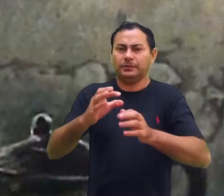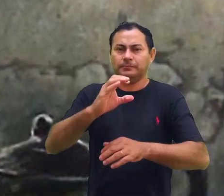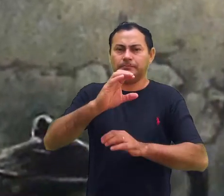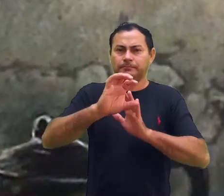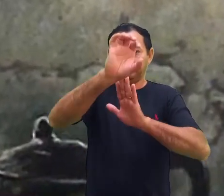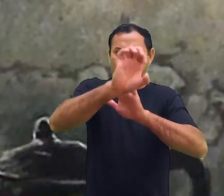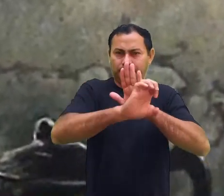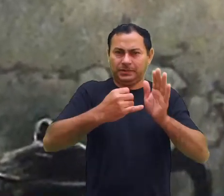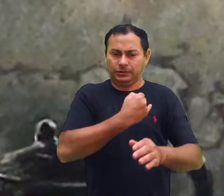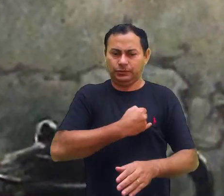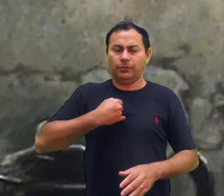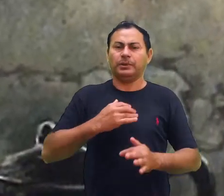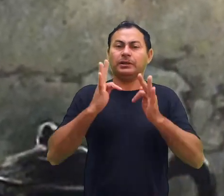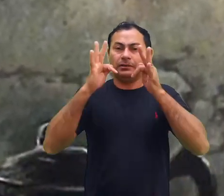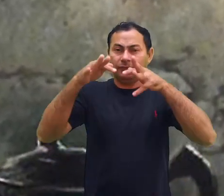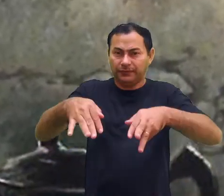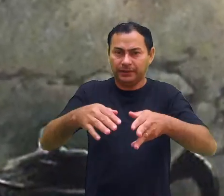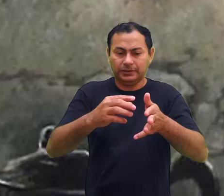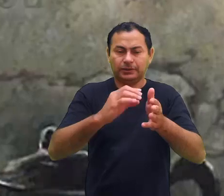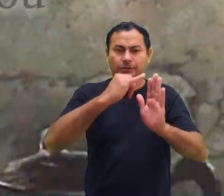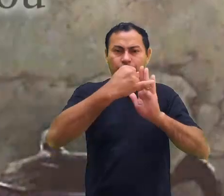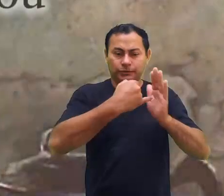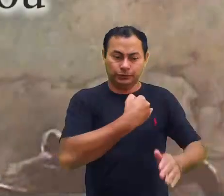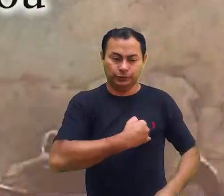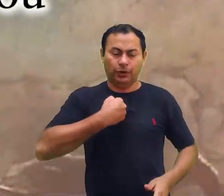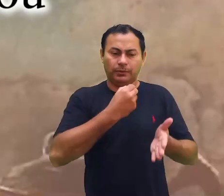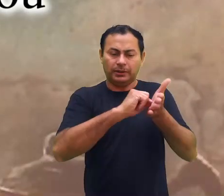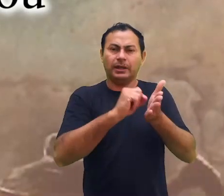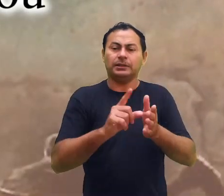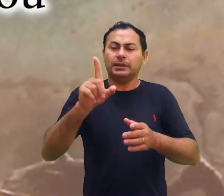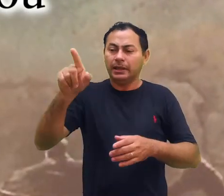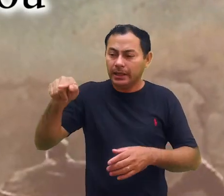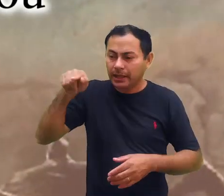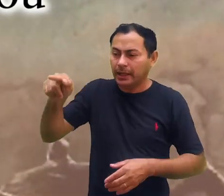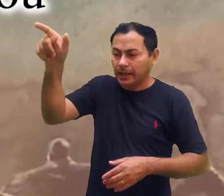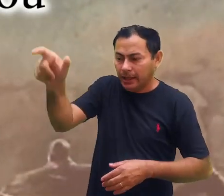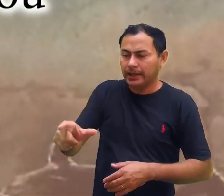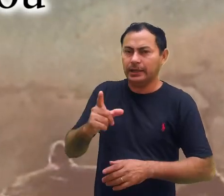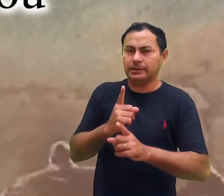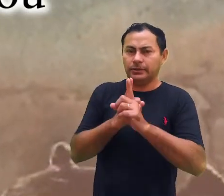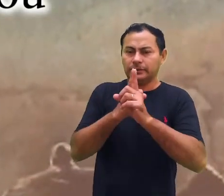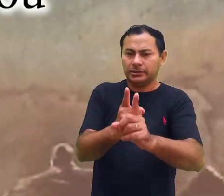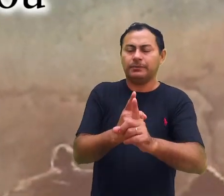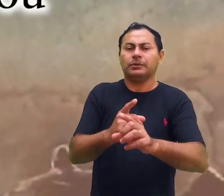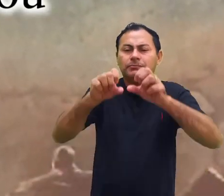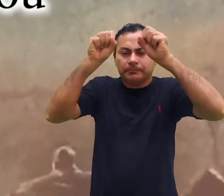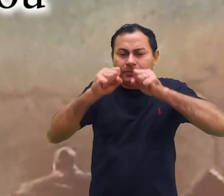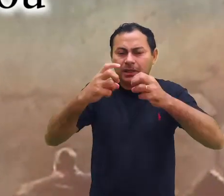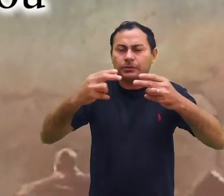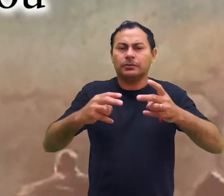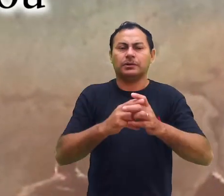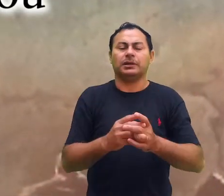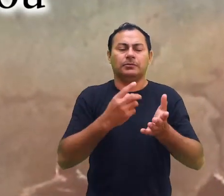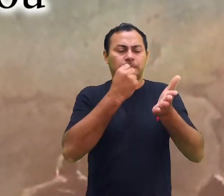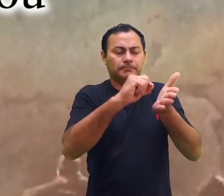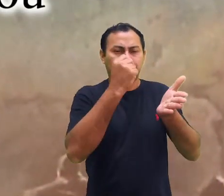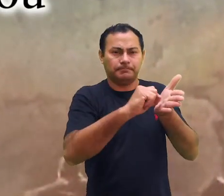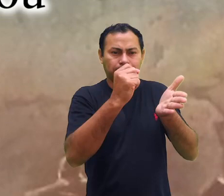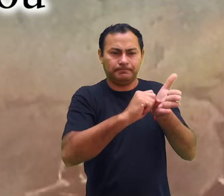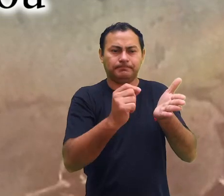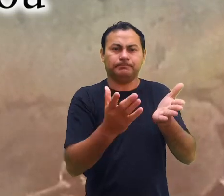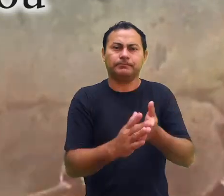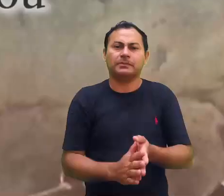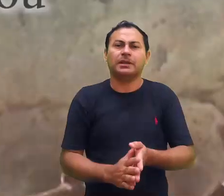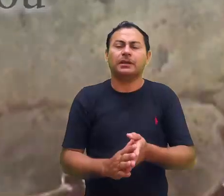seu evangelho. E no final ele escreveu: Este é o discípulo que dá testemunho dessas coisas e que as